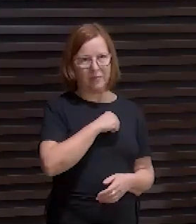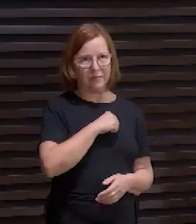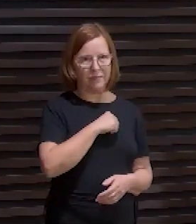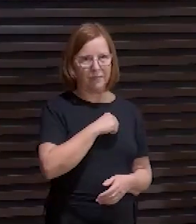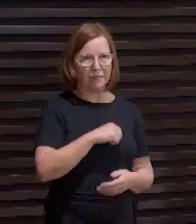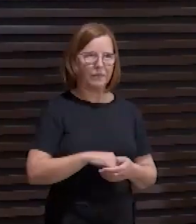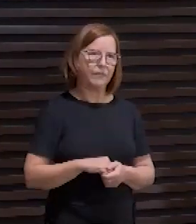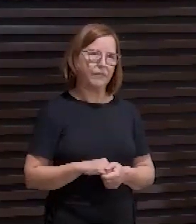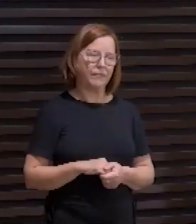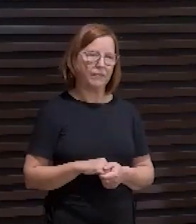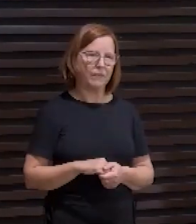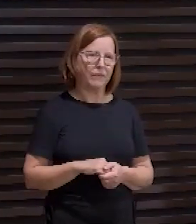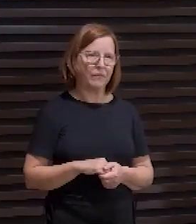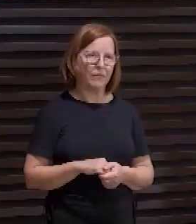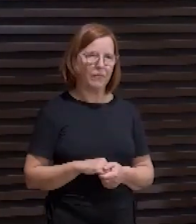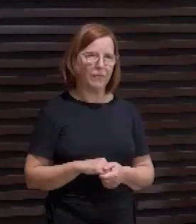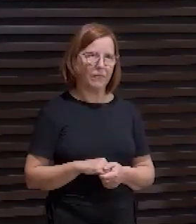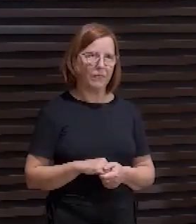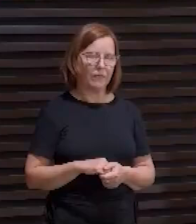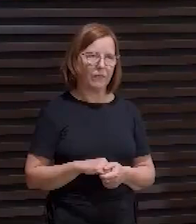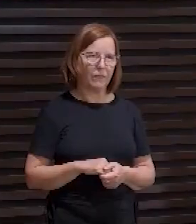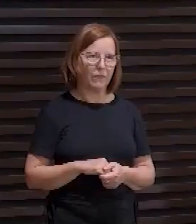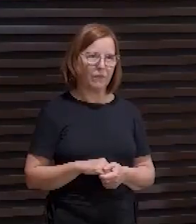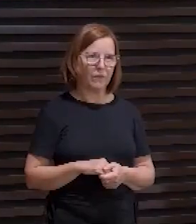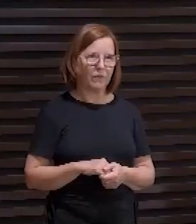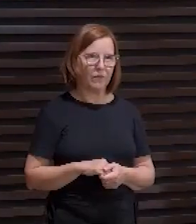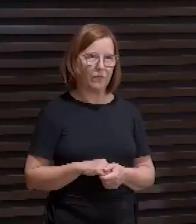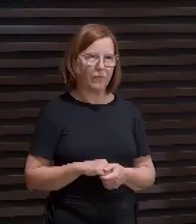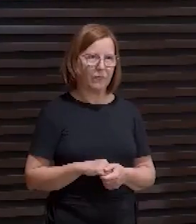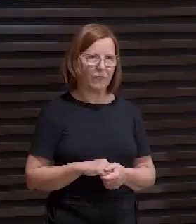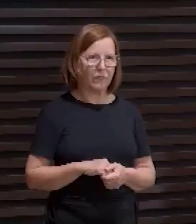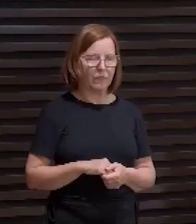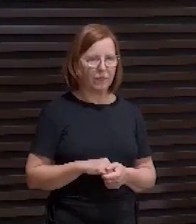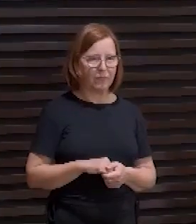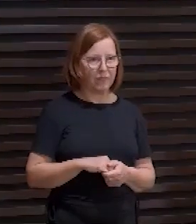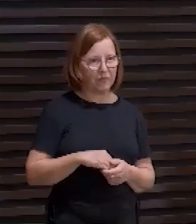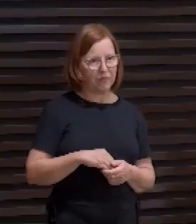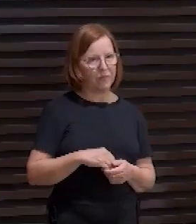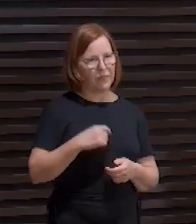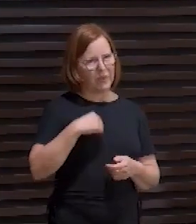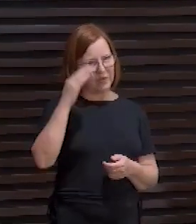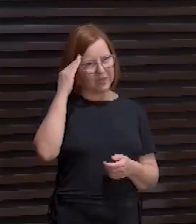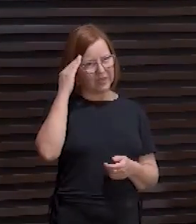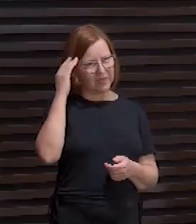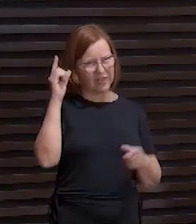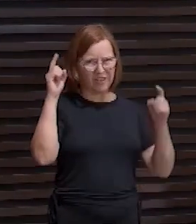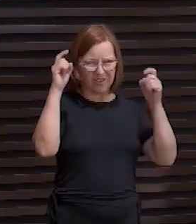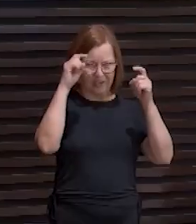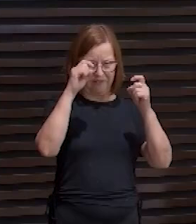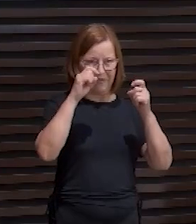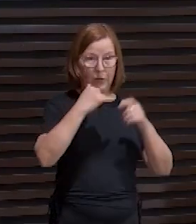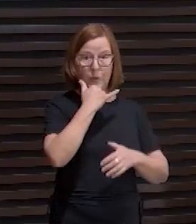E quando eu falo para tomar o dano, eu sei que às vezes são questões jurídicas até. Coisas